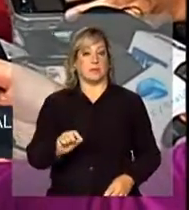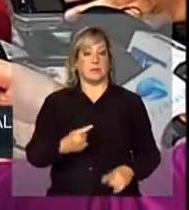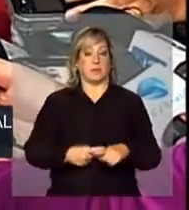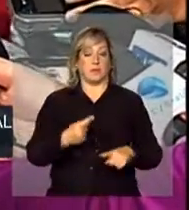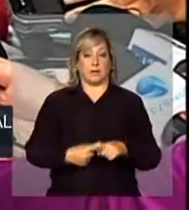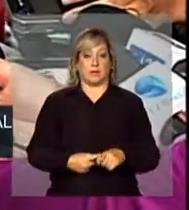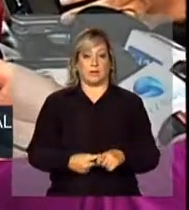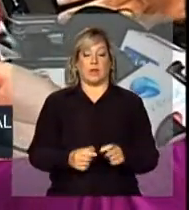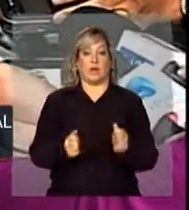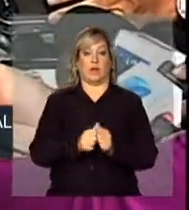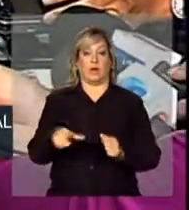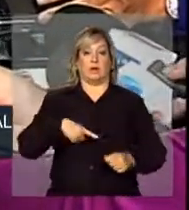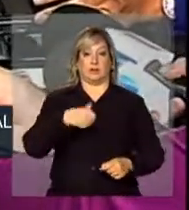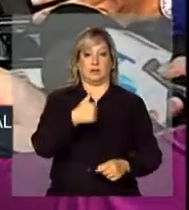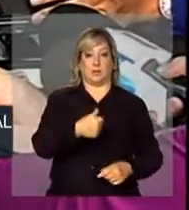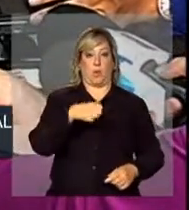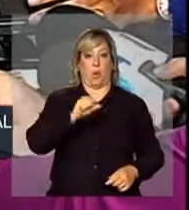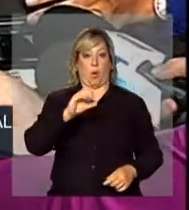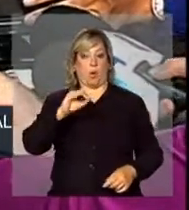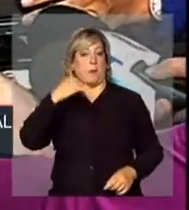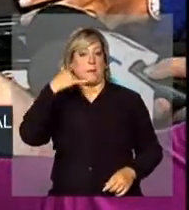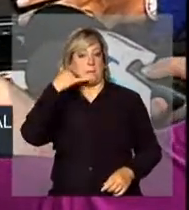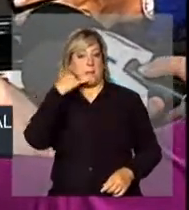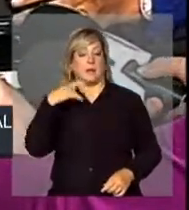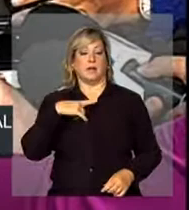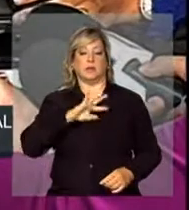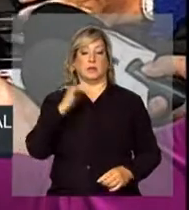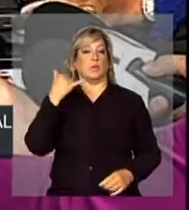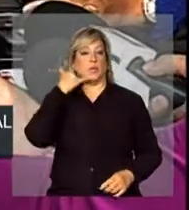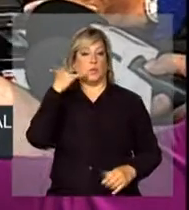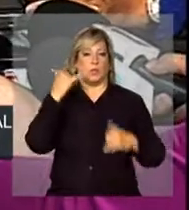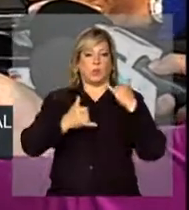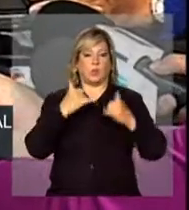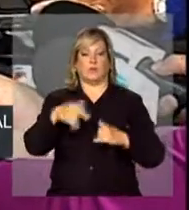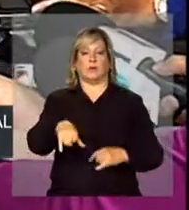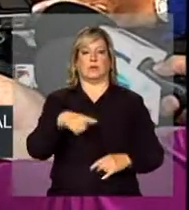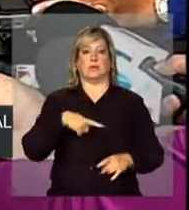porque através do 180 e das ligações ao 180